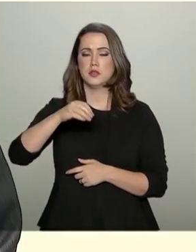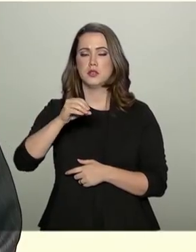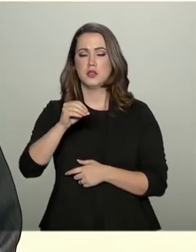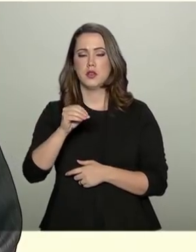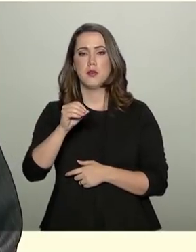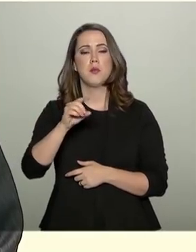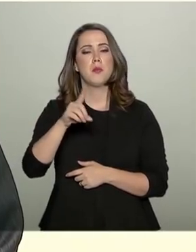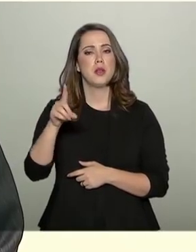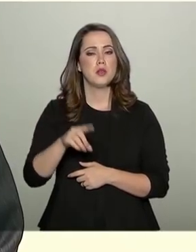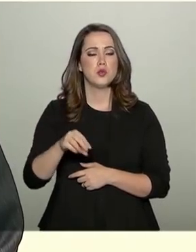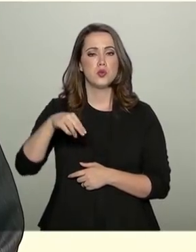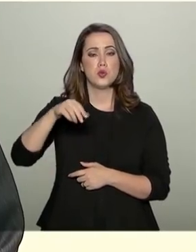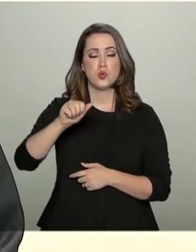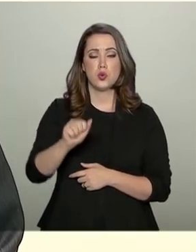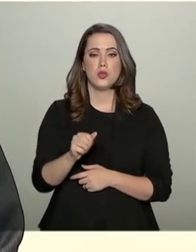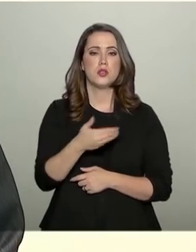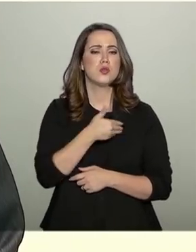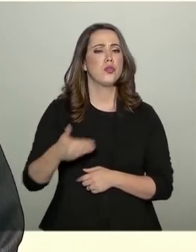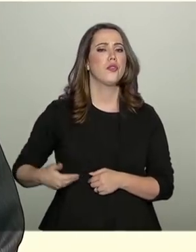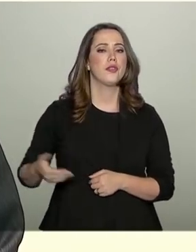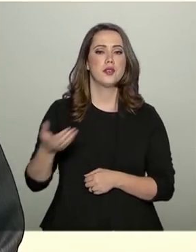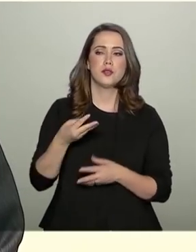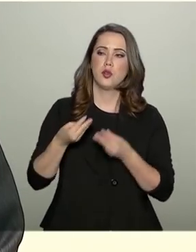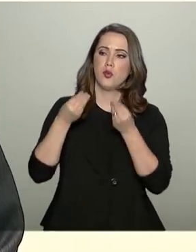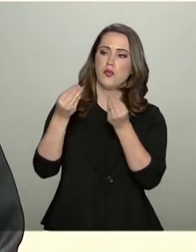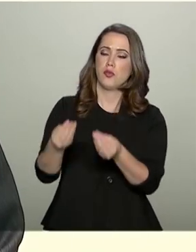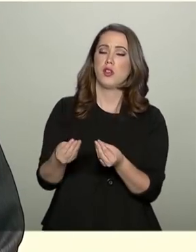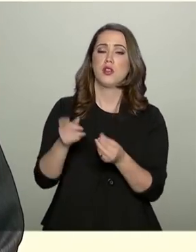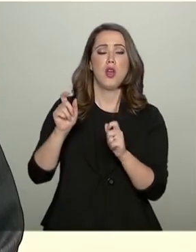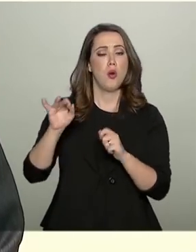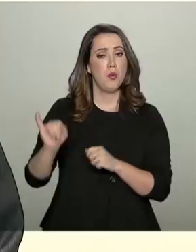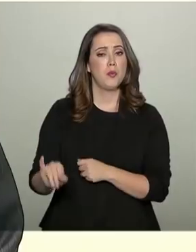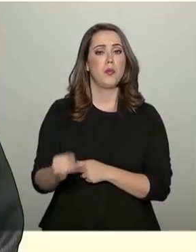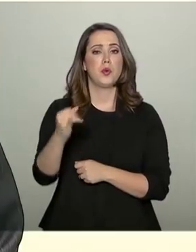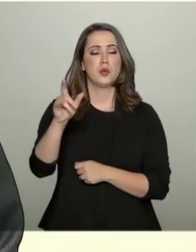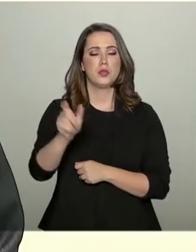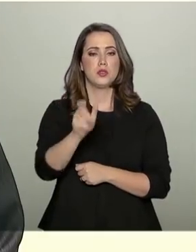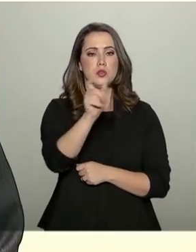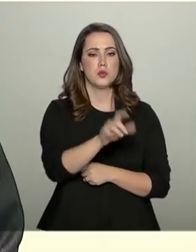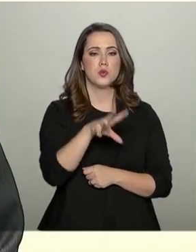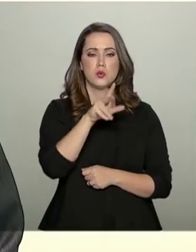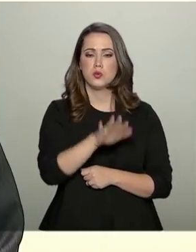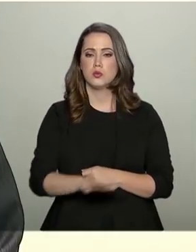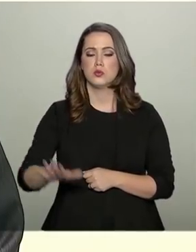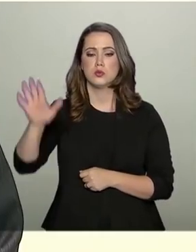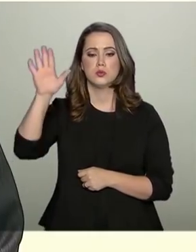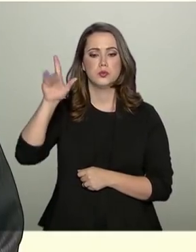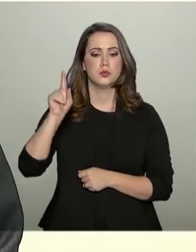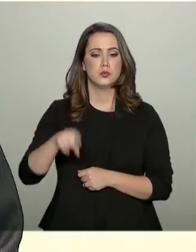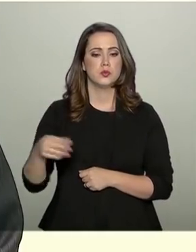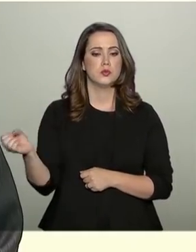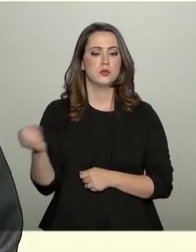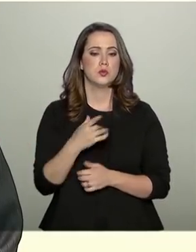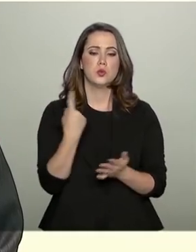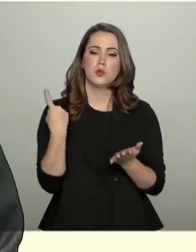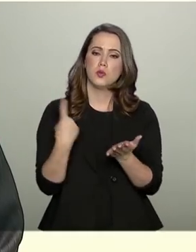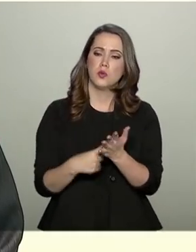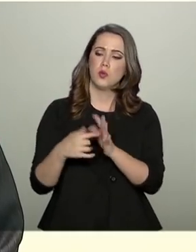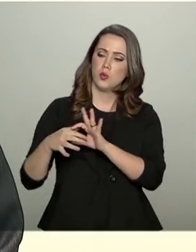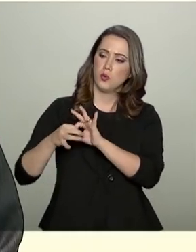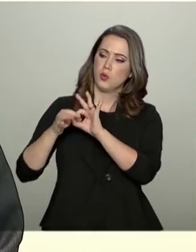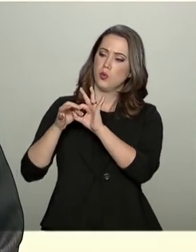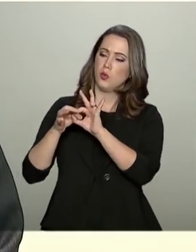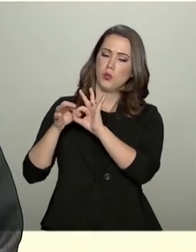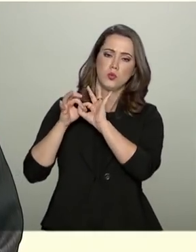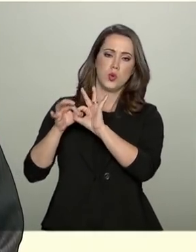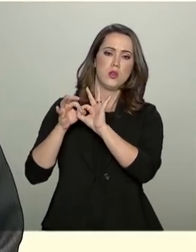né, de dar voz a todo o pessoal, todo o povo no país, né, com o novo pacto federativo, que